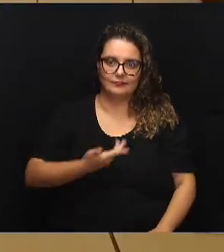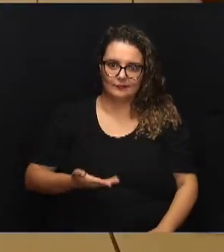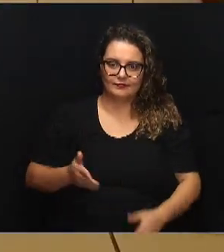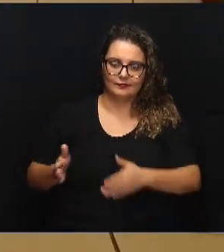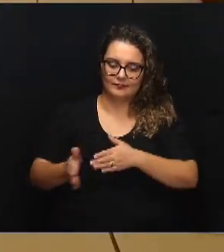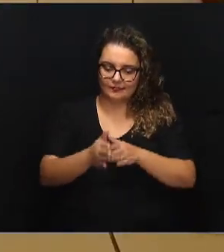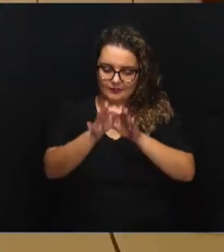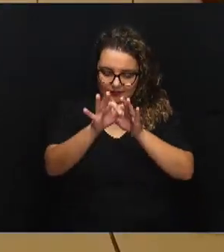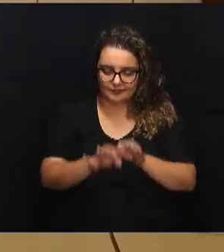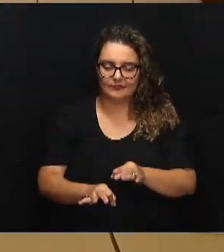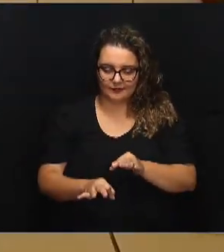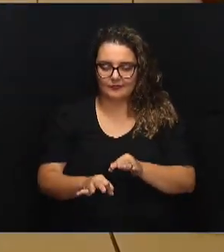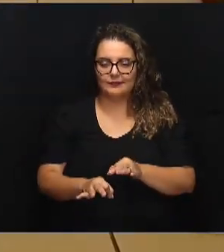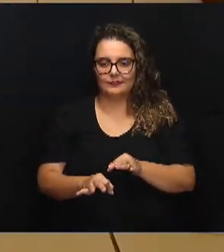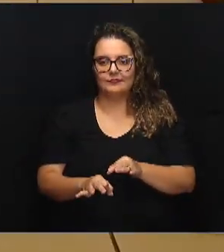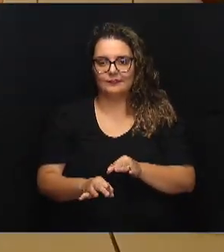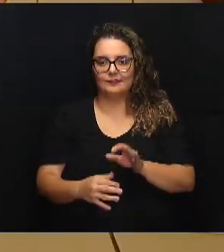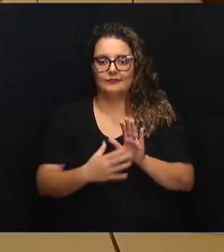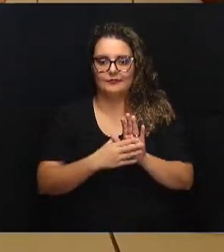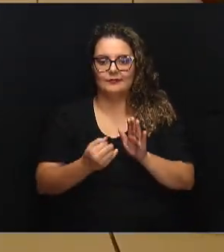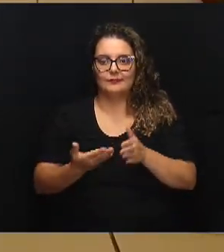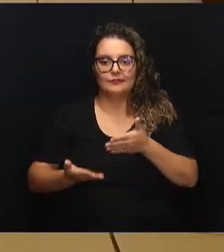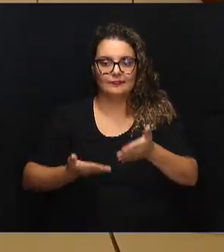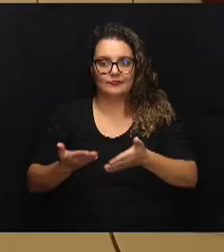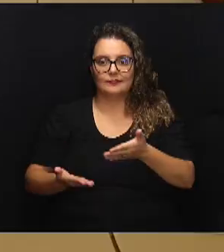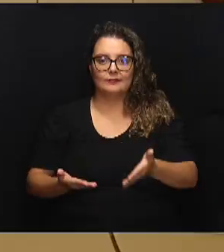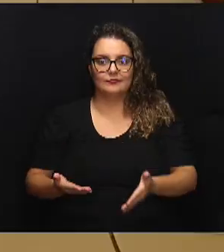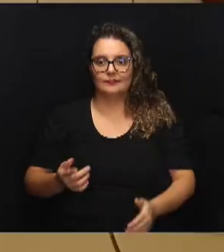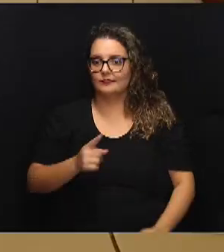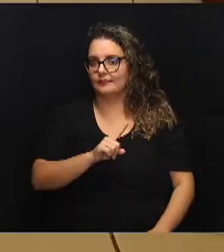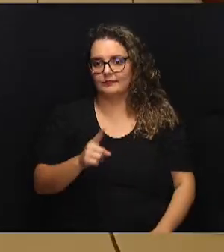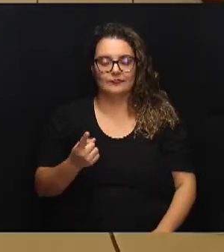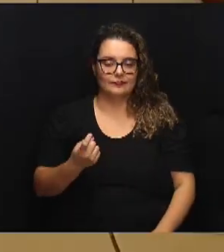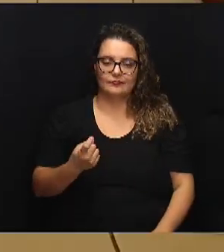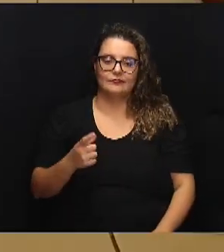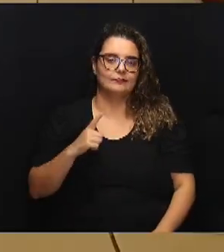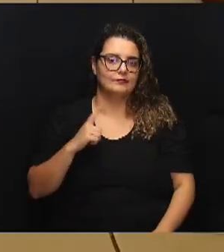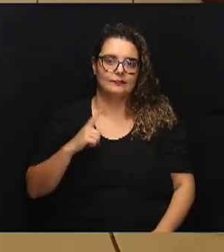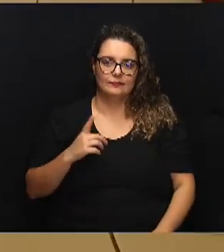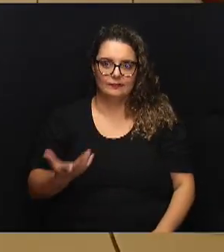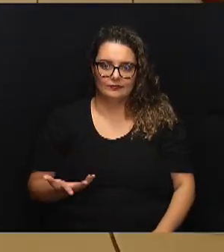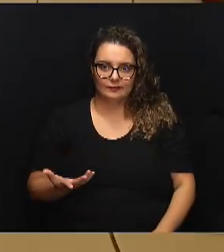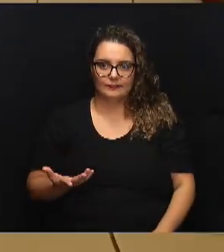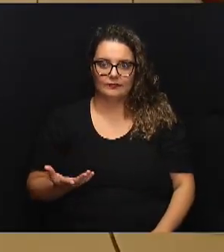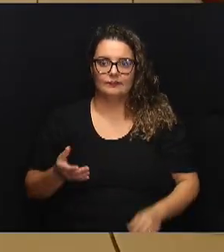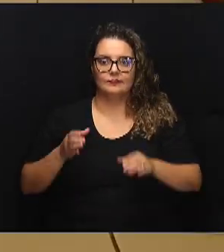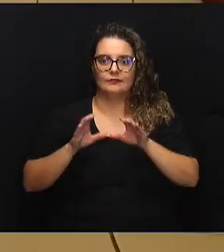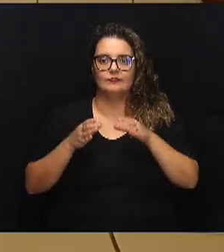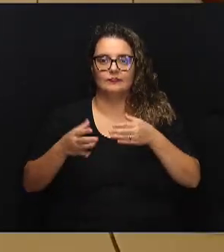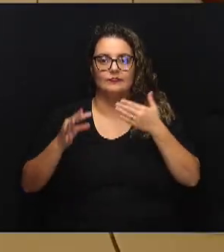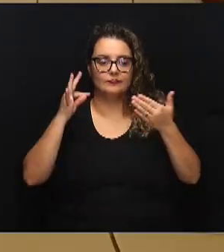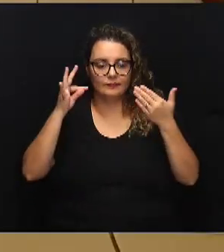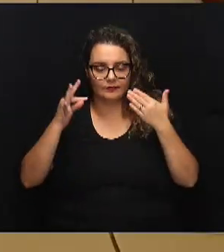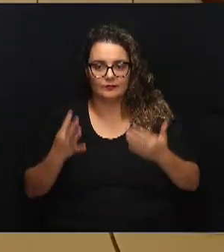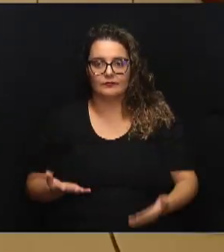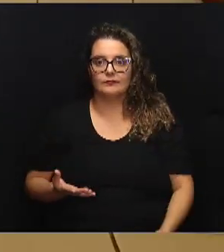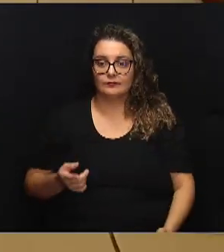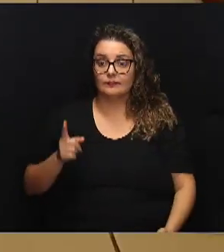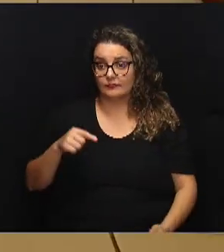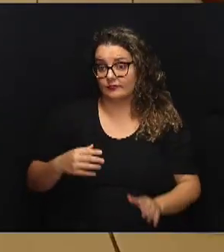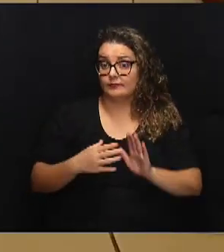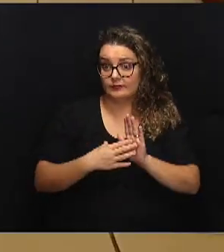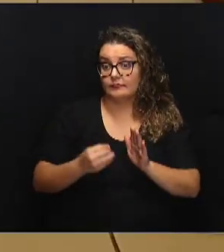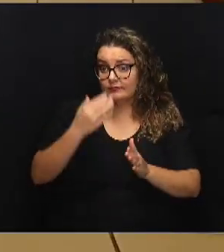no caminho. Esse modelo de tratamento não é o único que existe, né, da comunidade terapêutica, mas é um modelo que